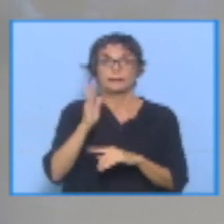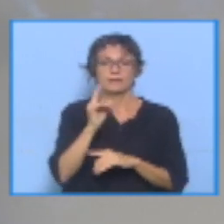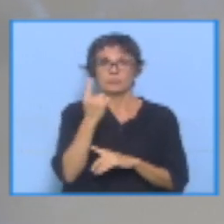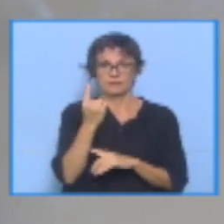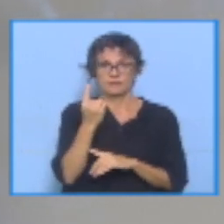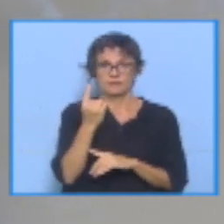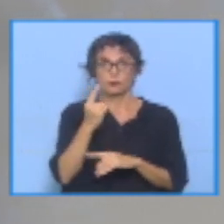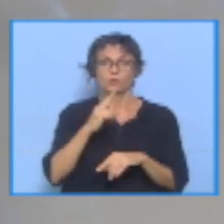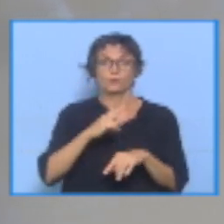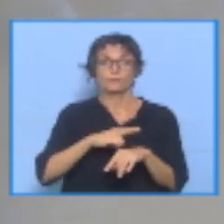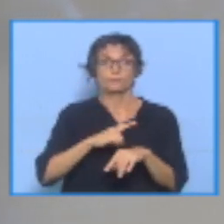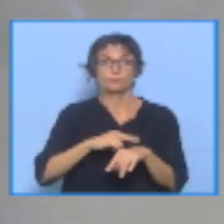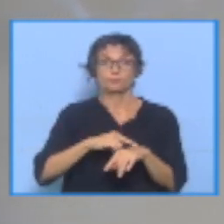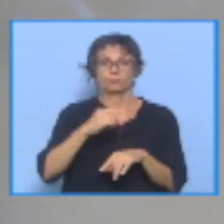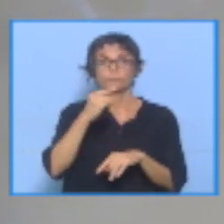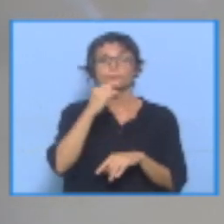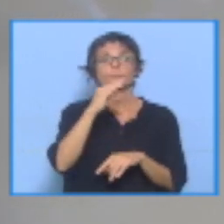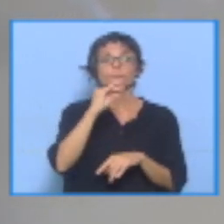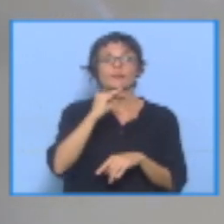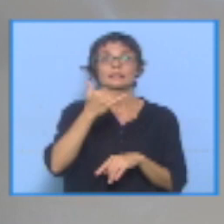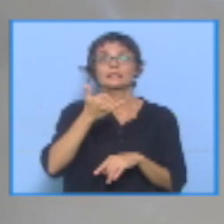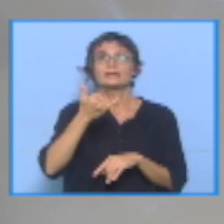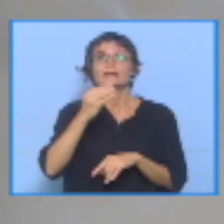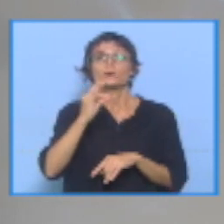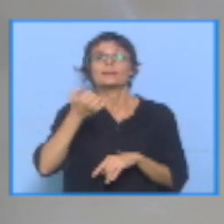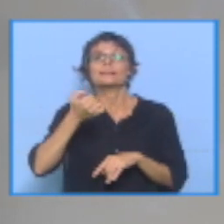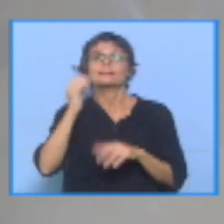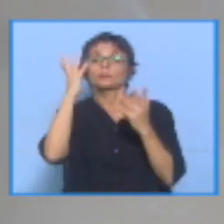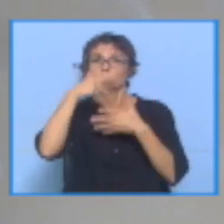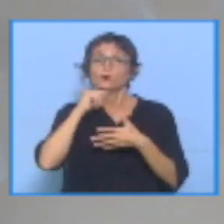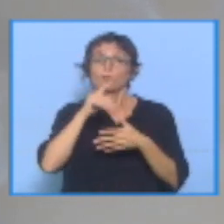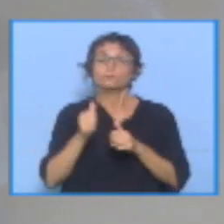1, pelas 22h45, pode acompanhar a edição